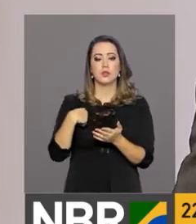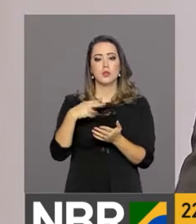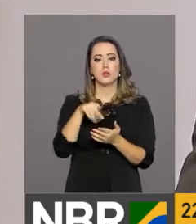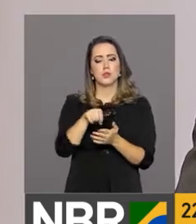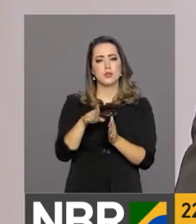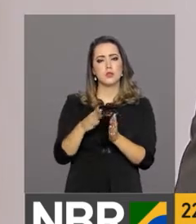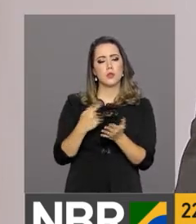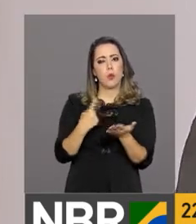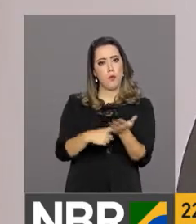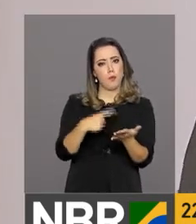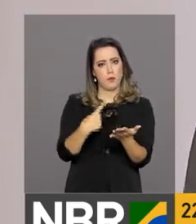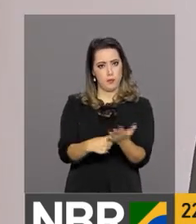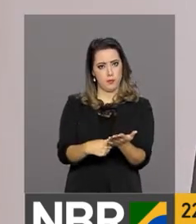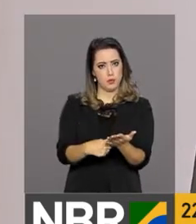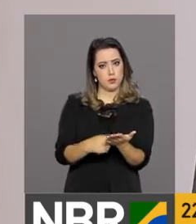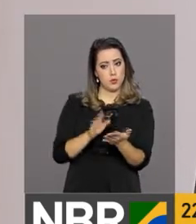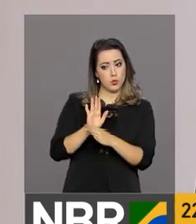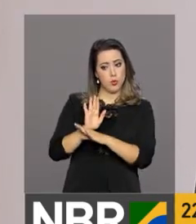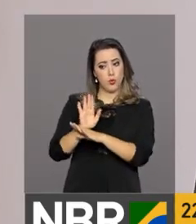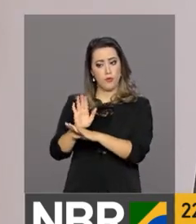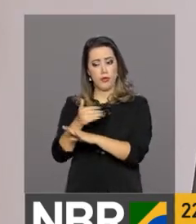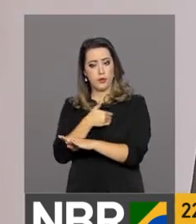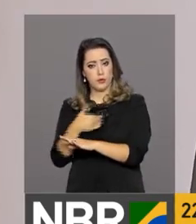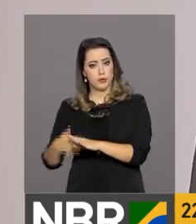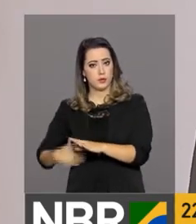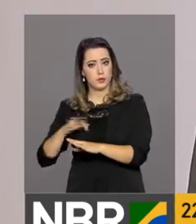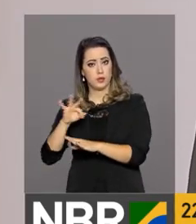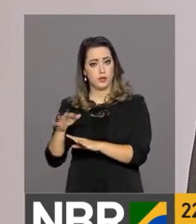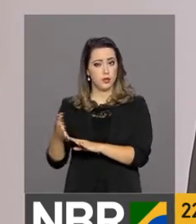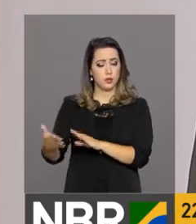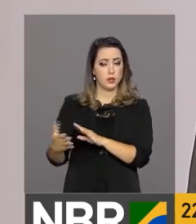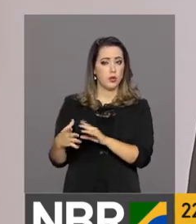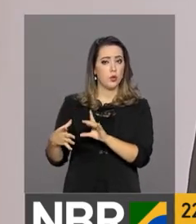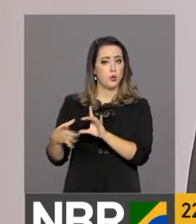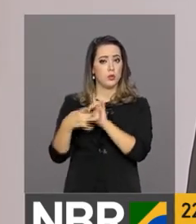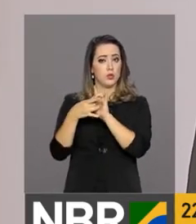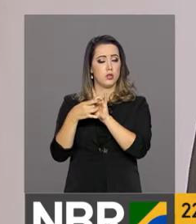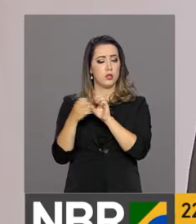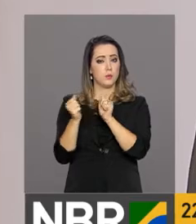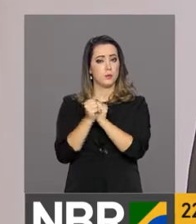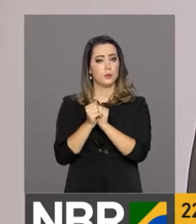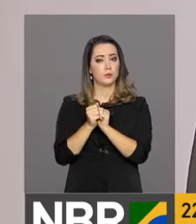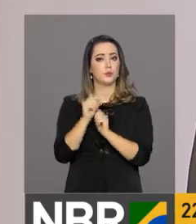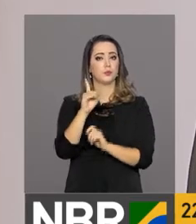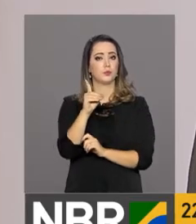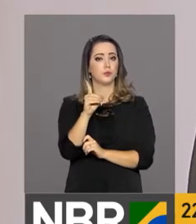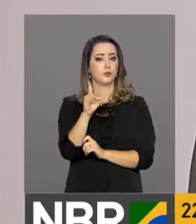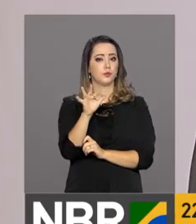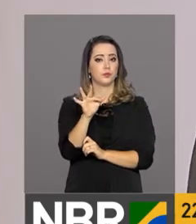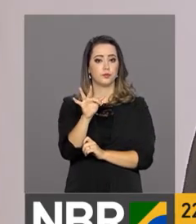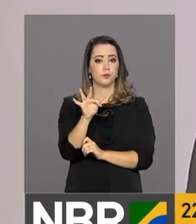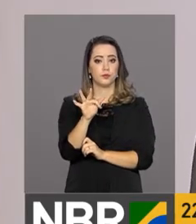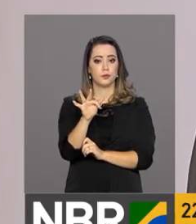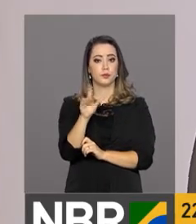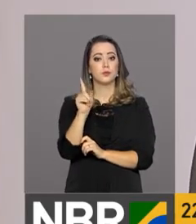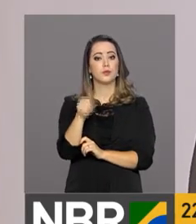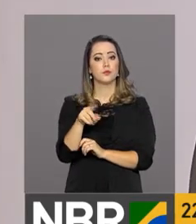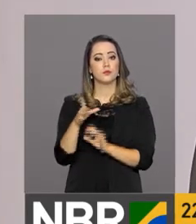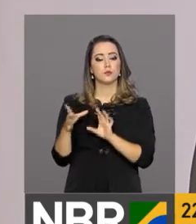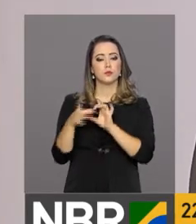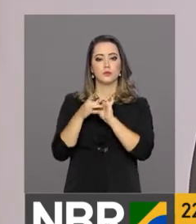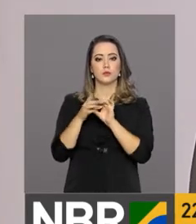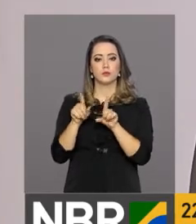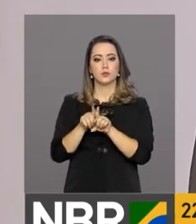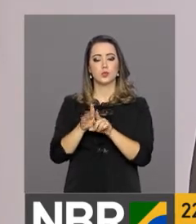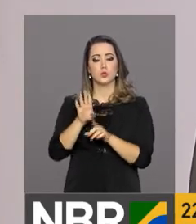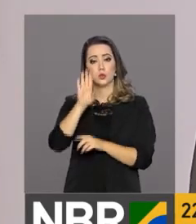cooperação entre a união federal e o distrito federal e está muito ligado à questão do